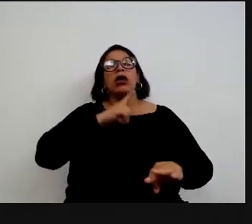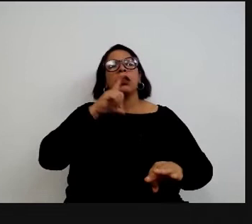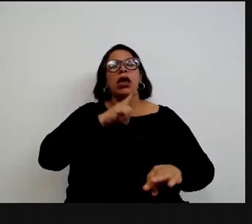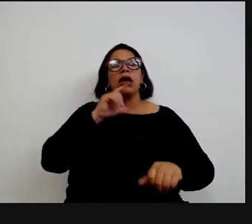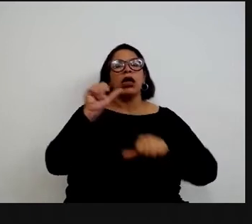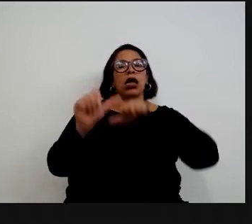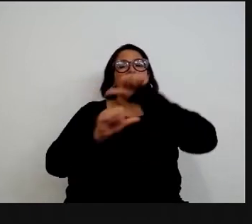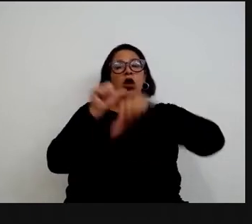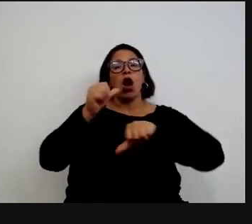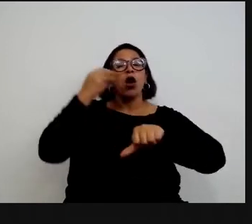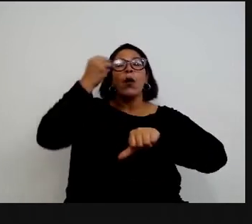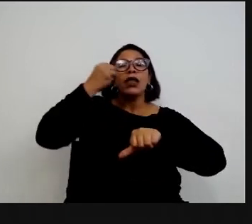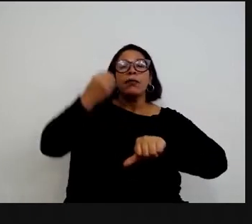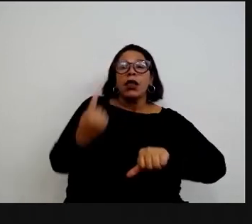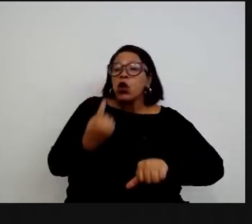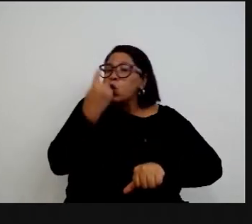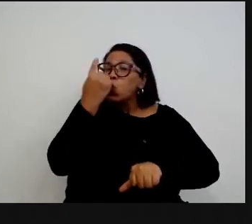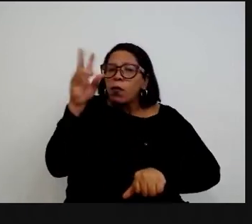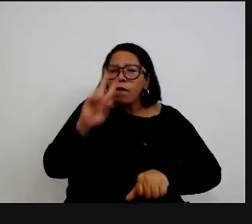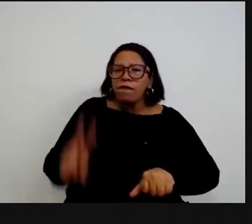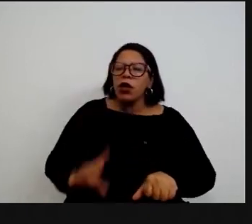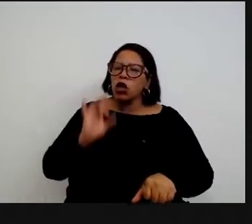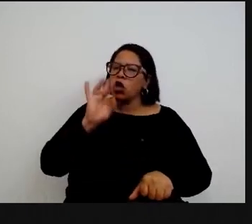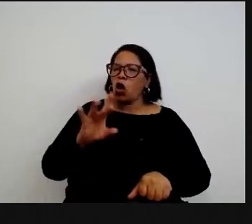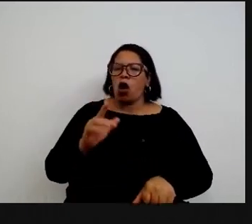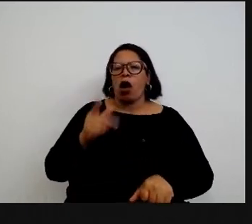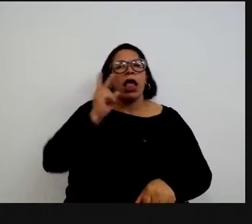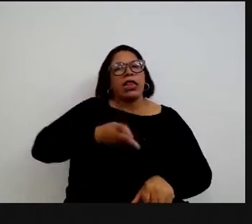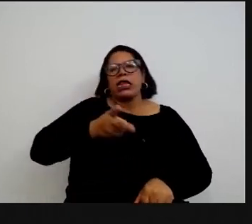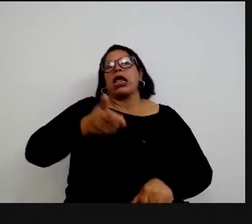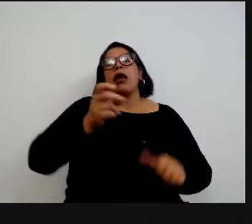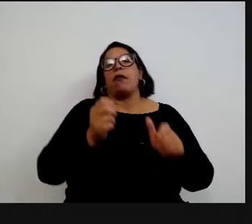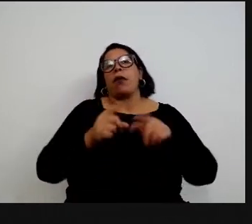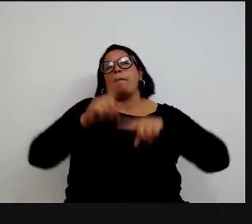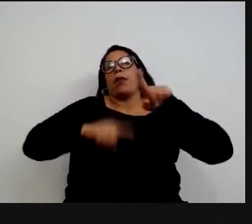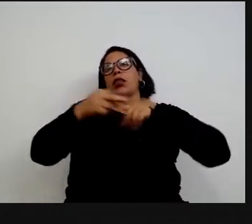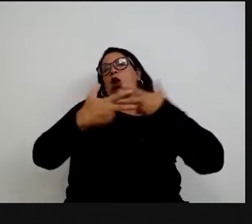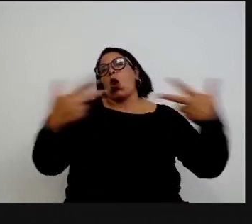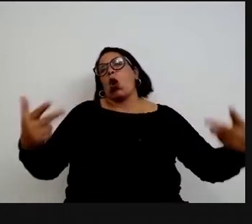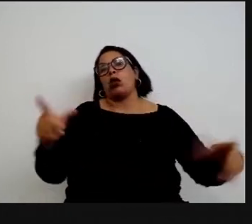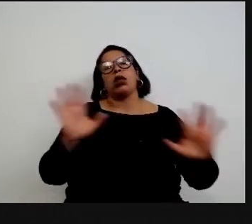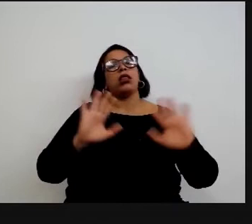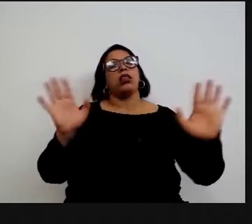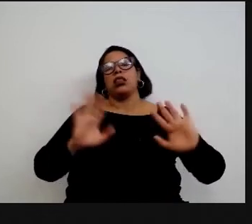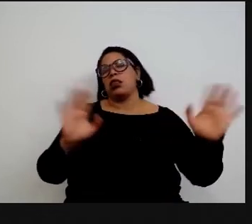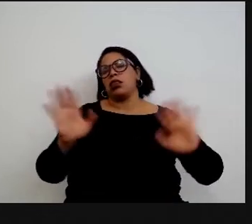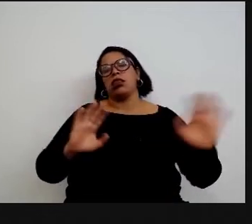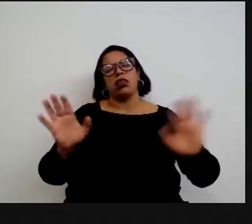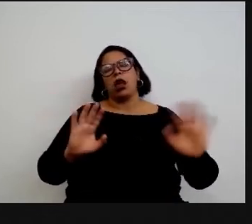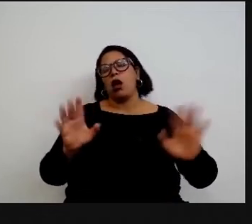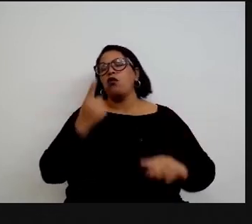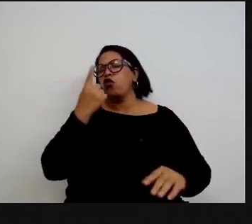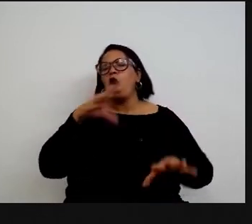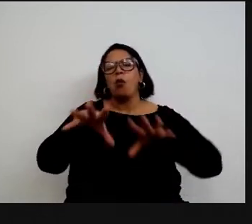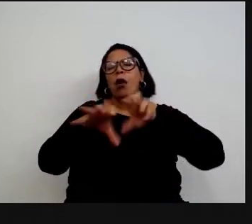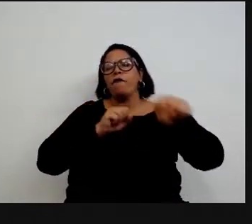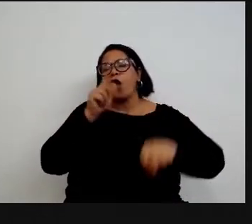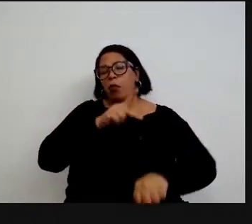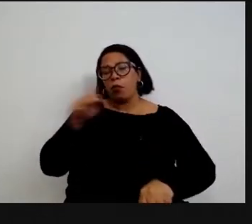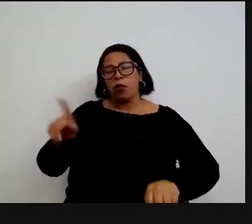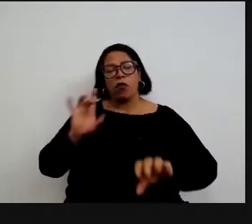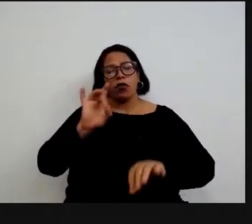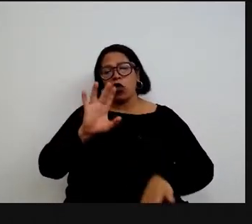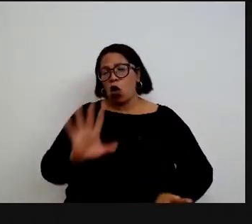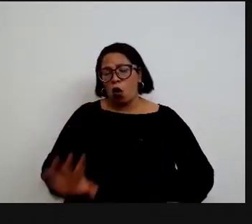gente transforma aquilo numa experiência única. Então, nós não fazemos muita preparação da formação desse